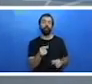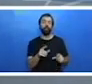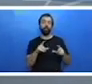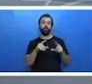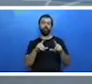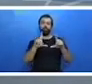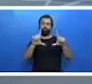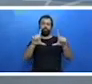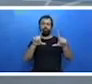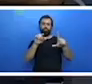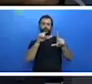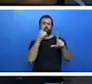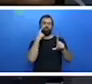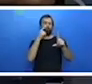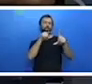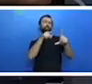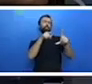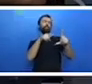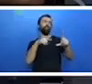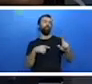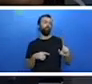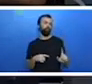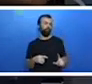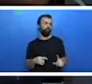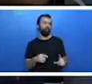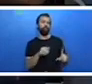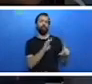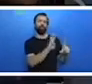lá o preço da pera da Anju, é R$